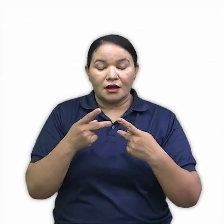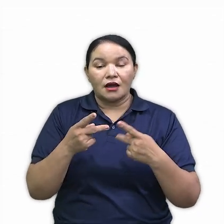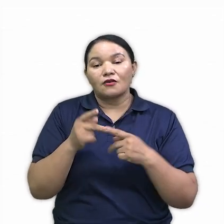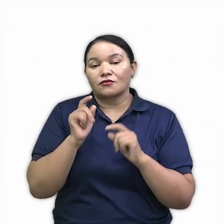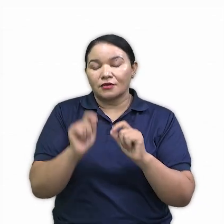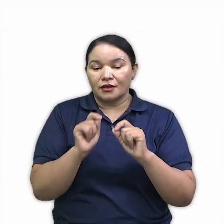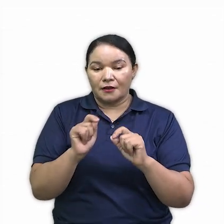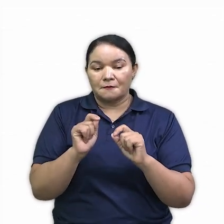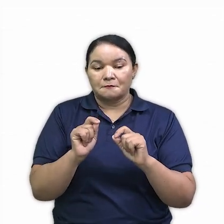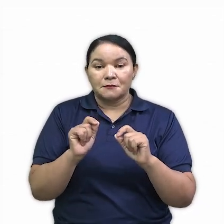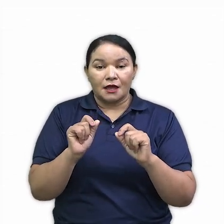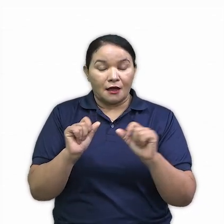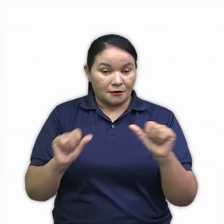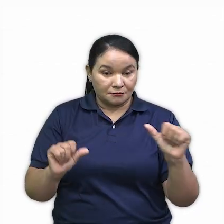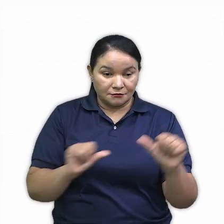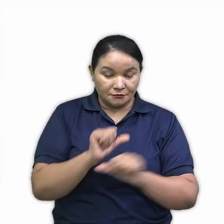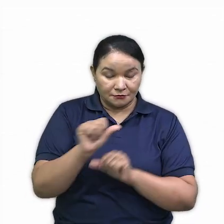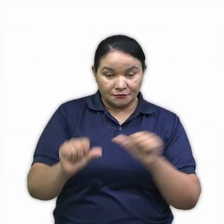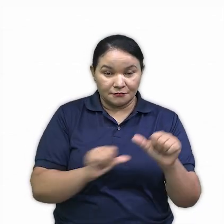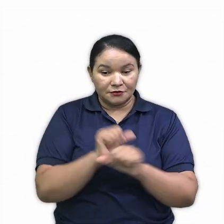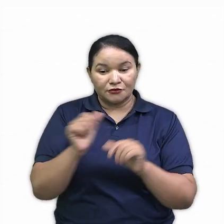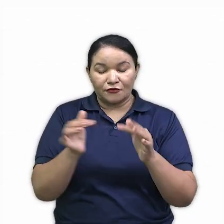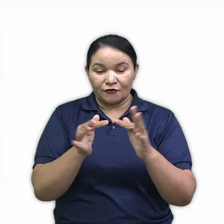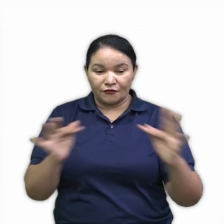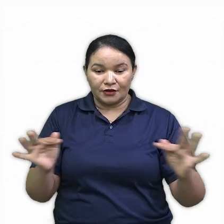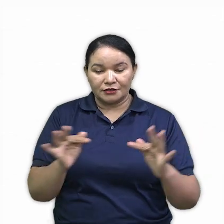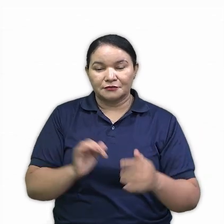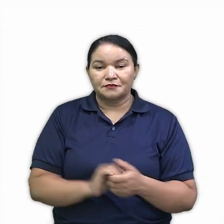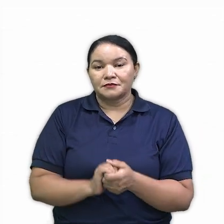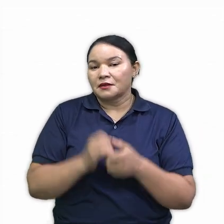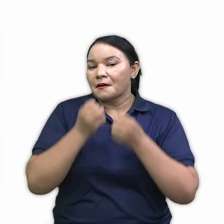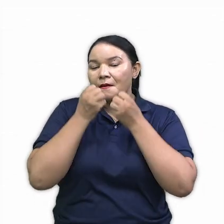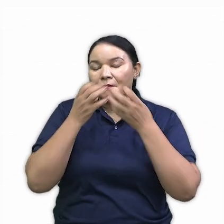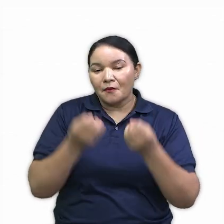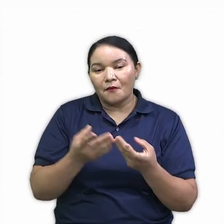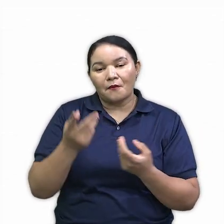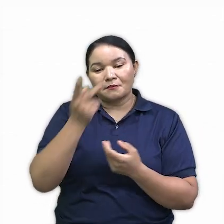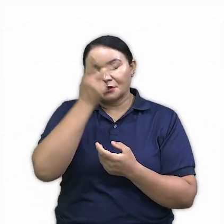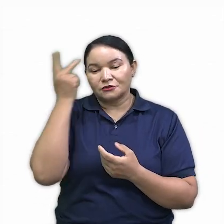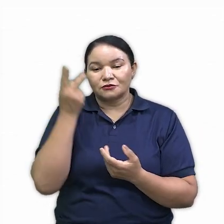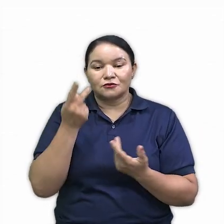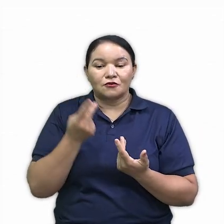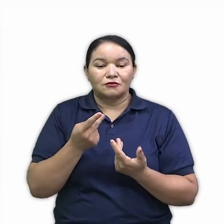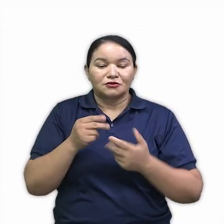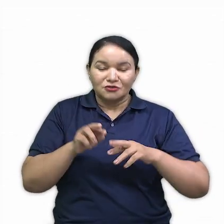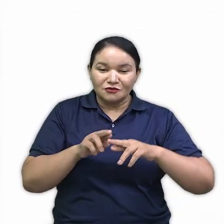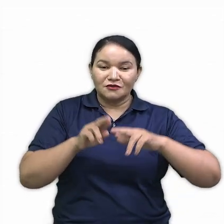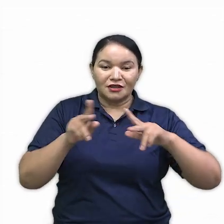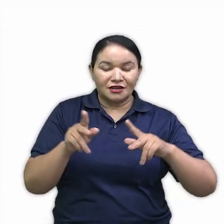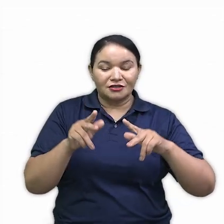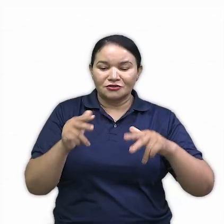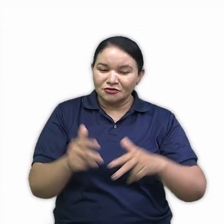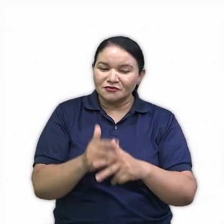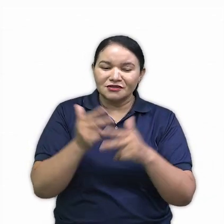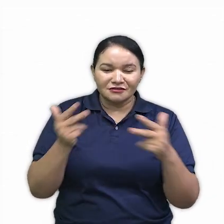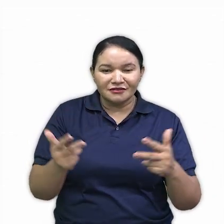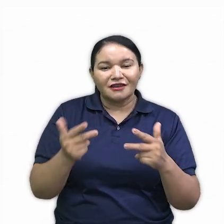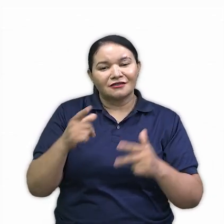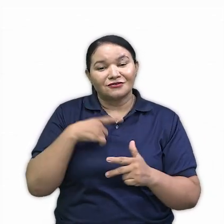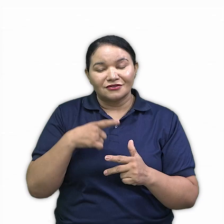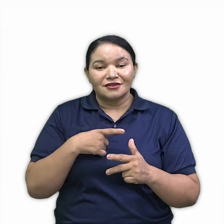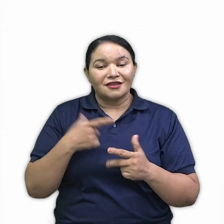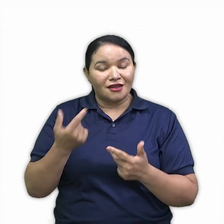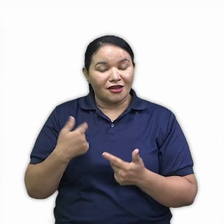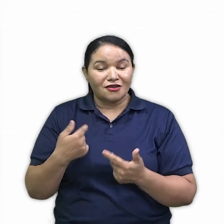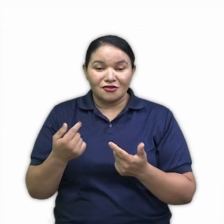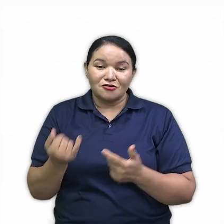valorizo a diversidade. Que bom que tem pessoas diferentes, né? Que bom. E eu respeito as diferenças.